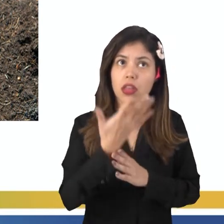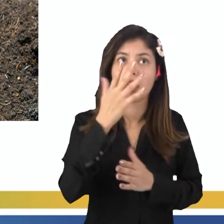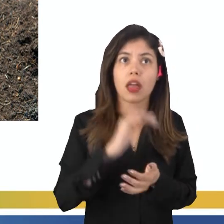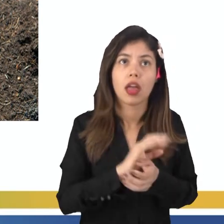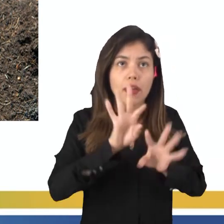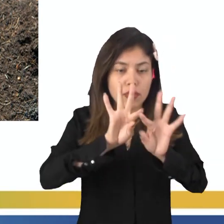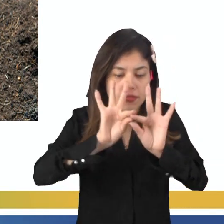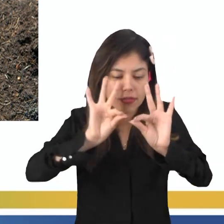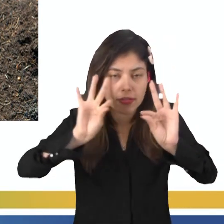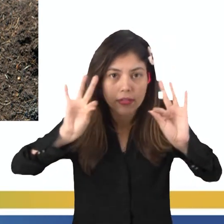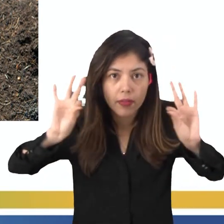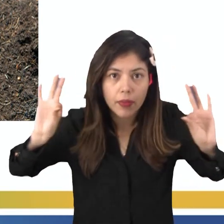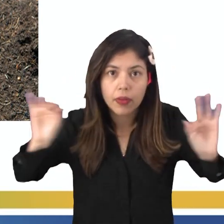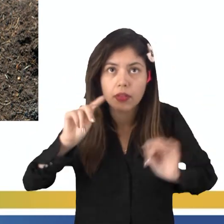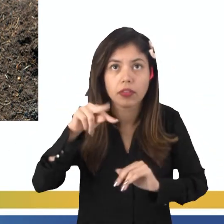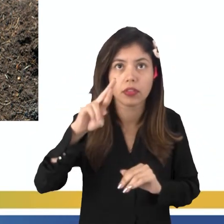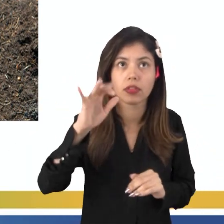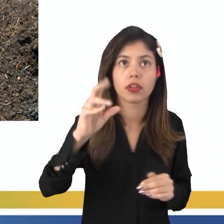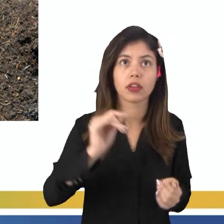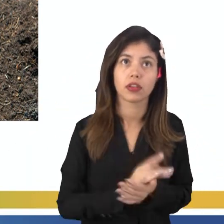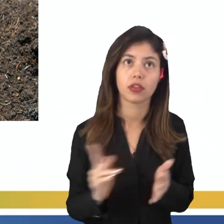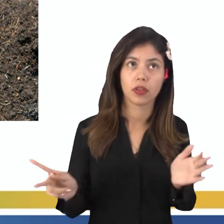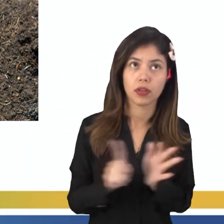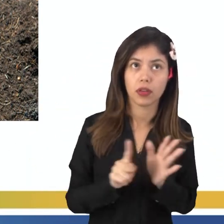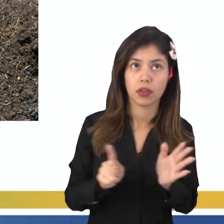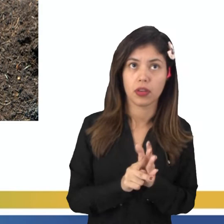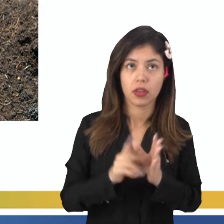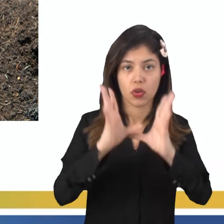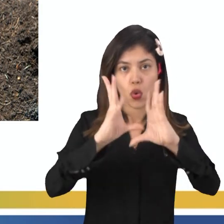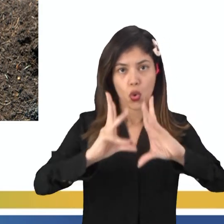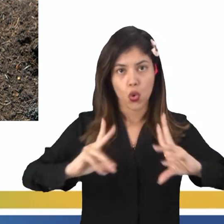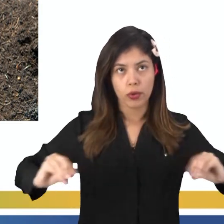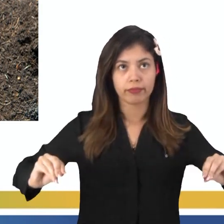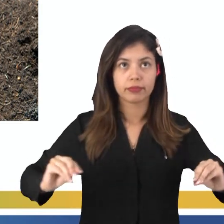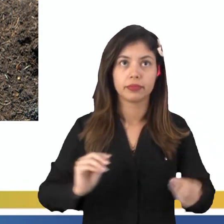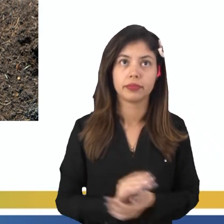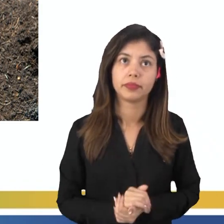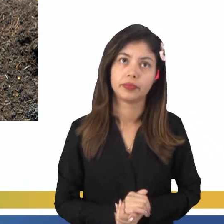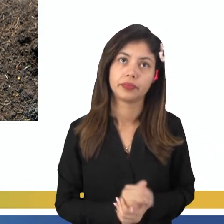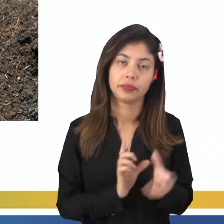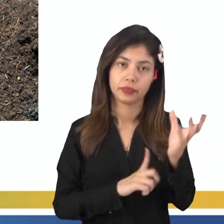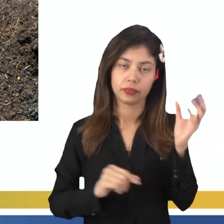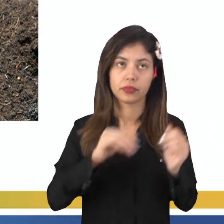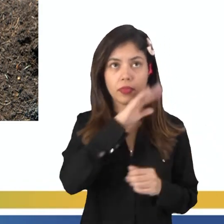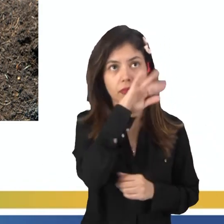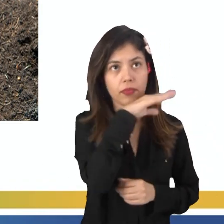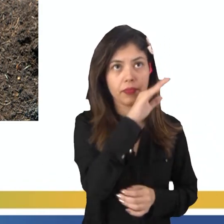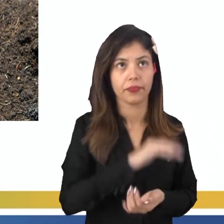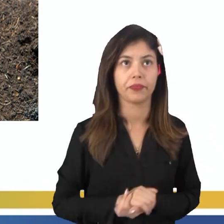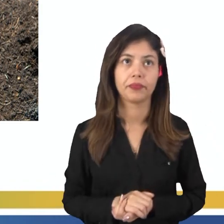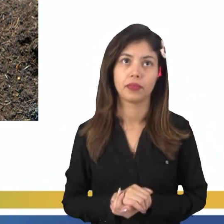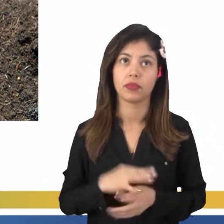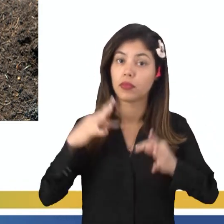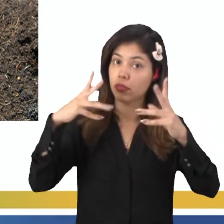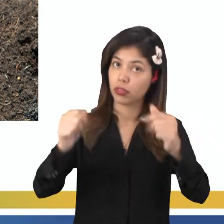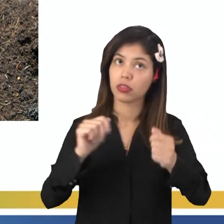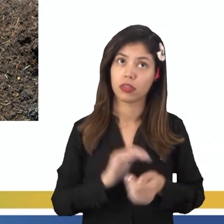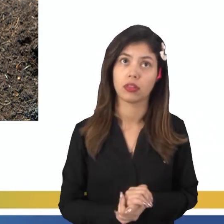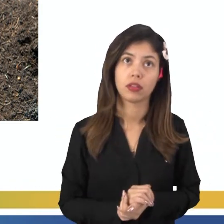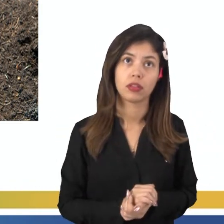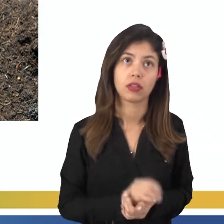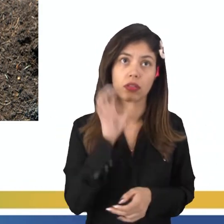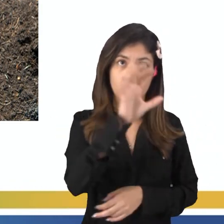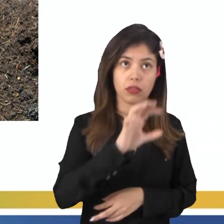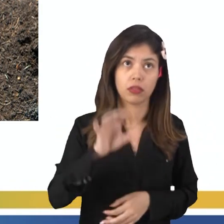uma camada fina de nutrientes proveniente da decomposição das folhas e animais.